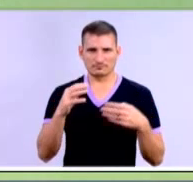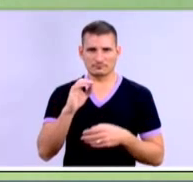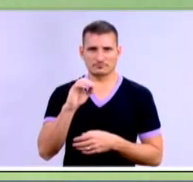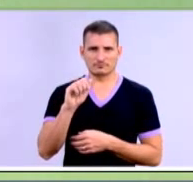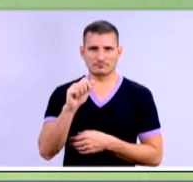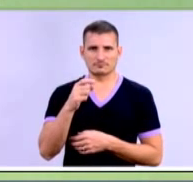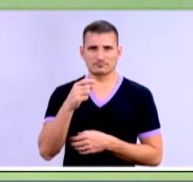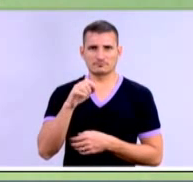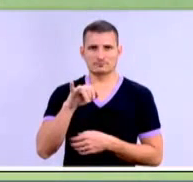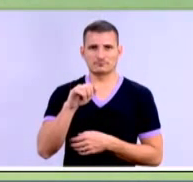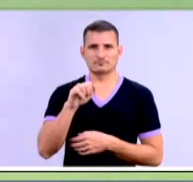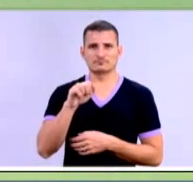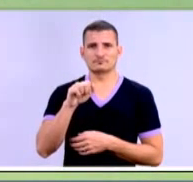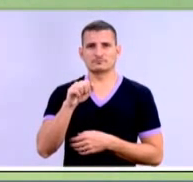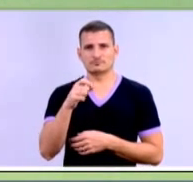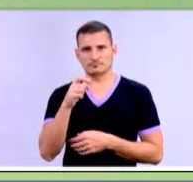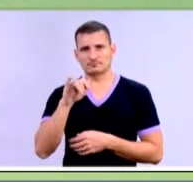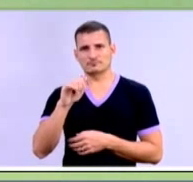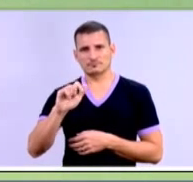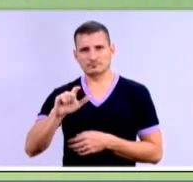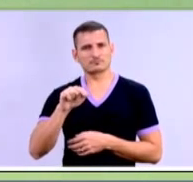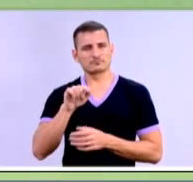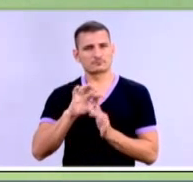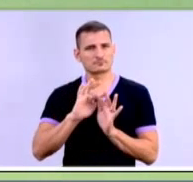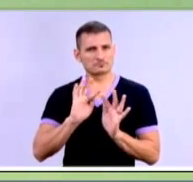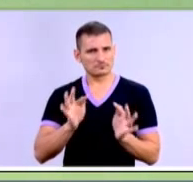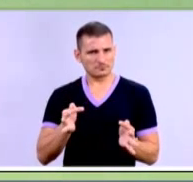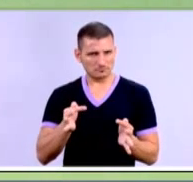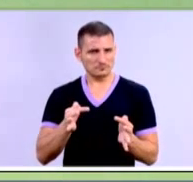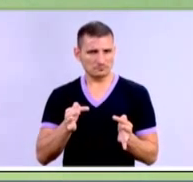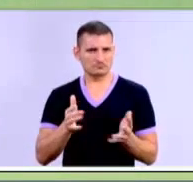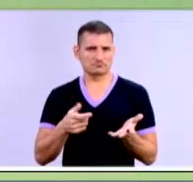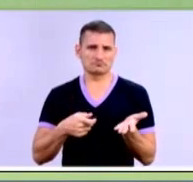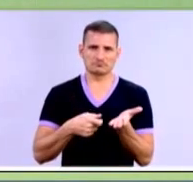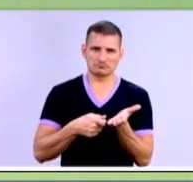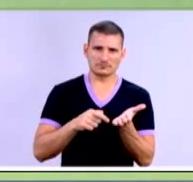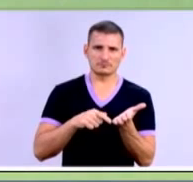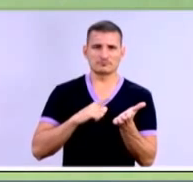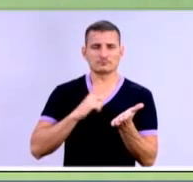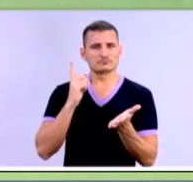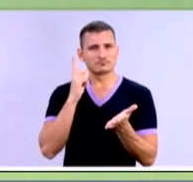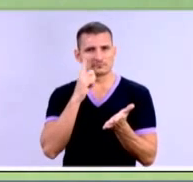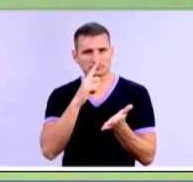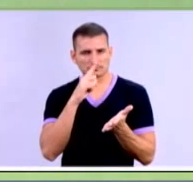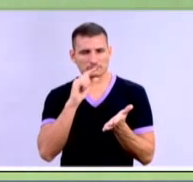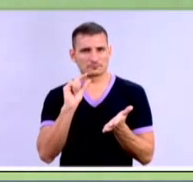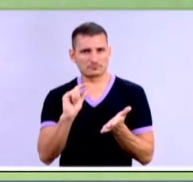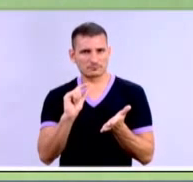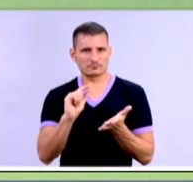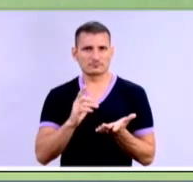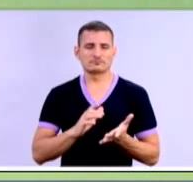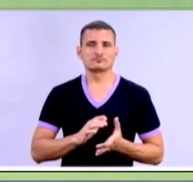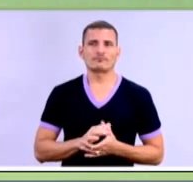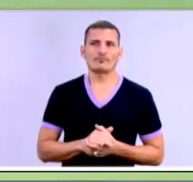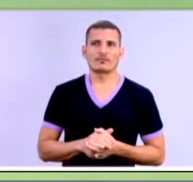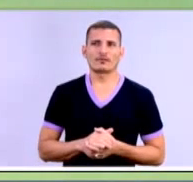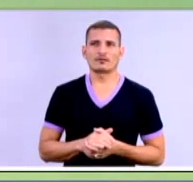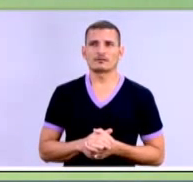de instalar e sua conexão tem pouca falha. Como a gente viu durante a aula, né,